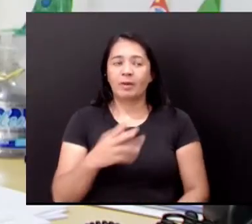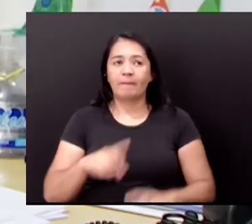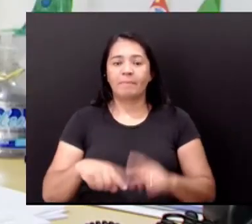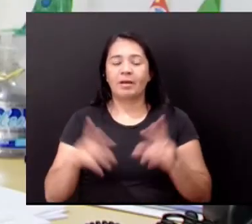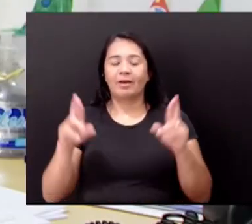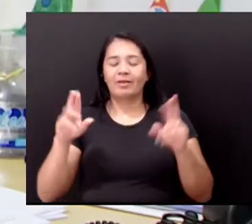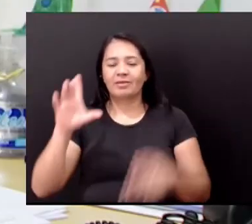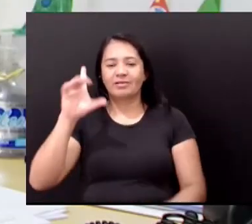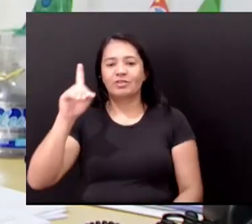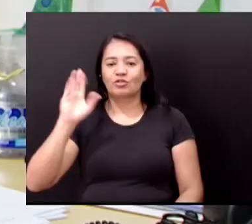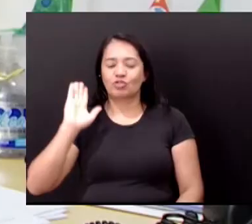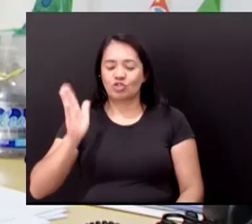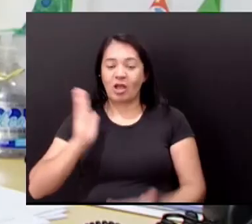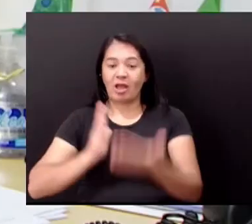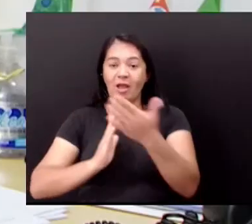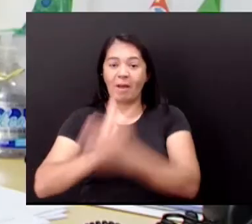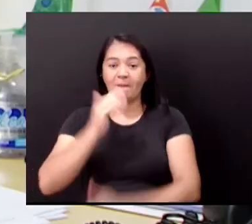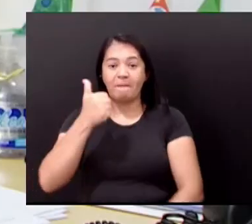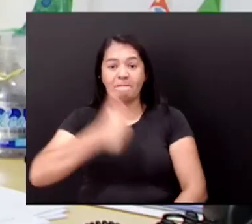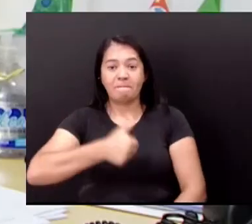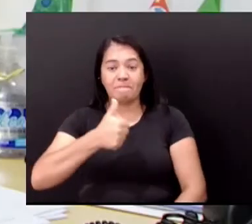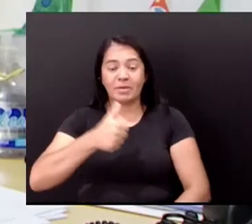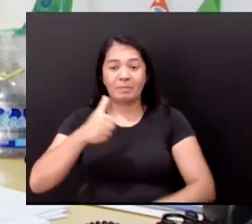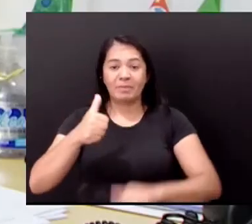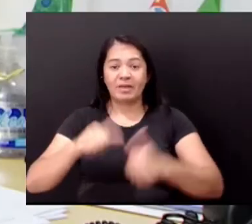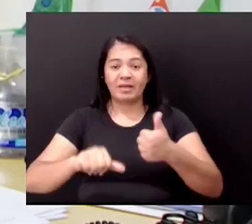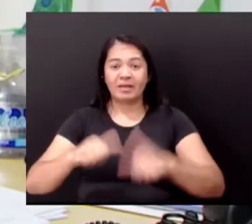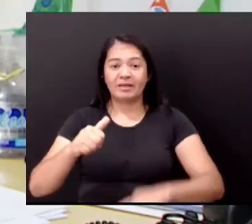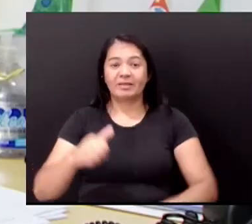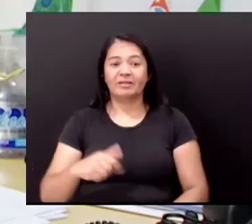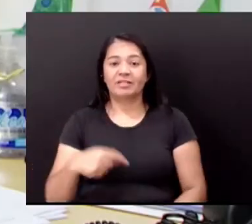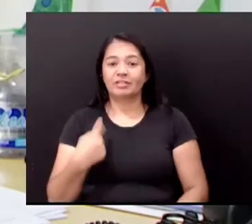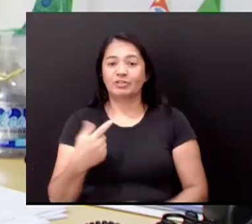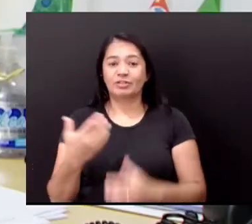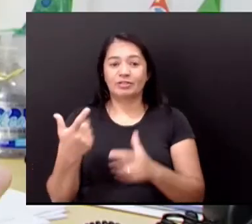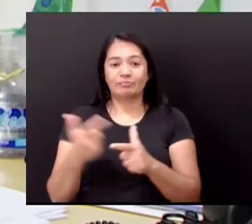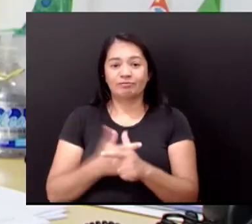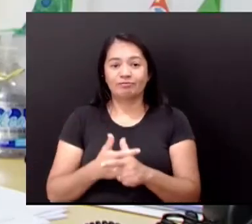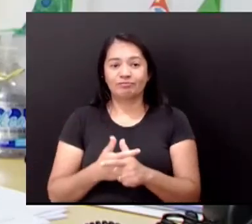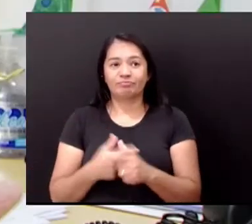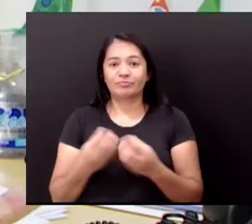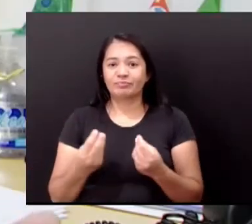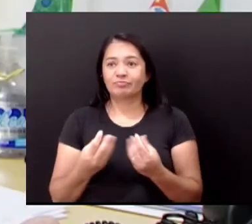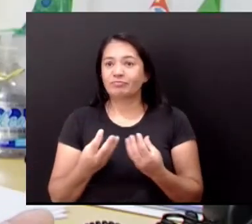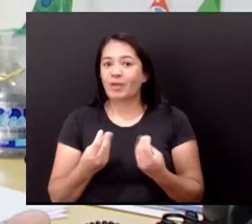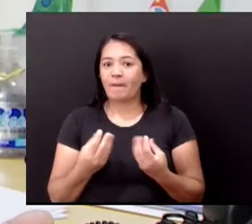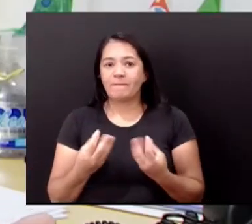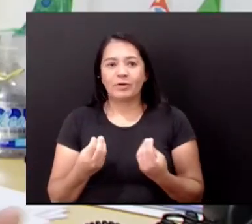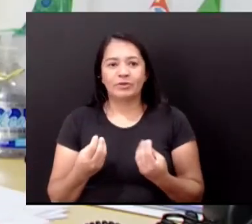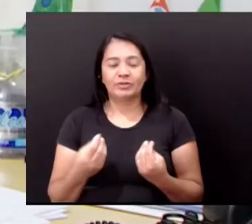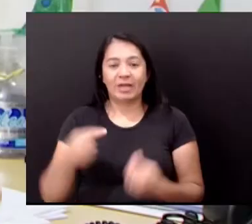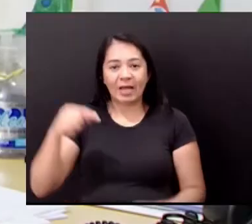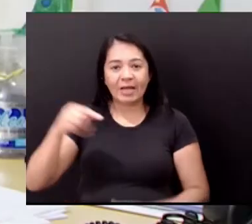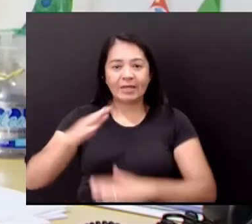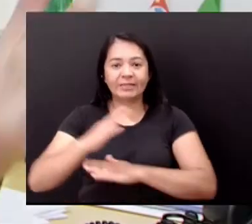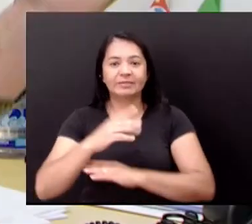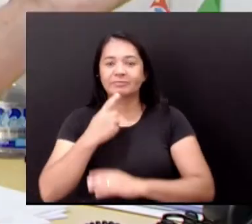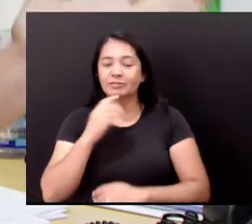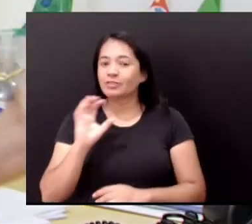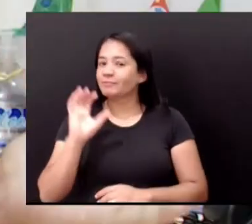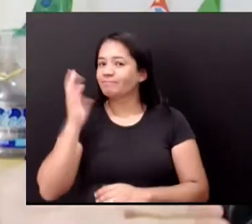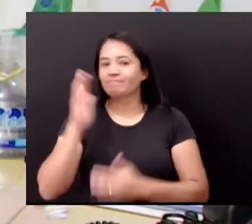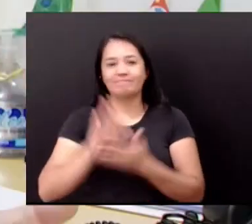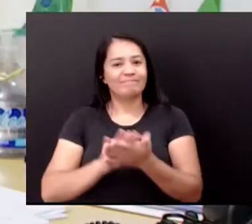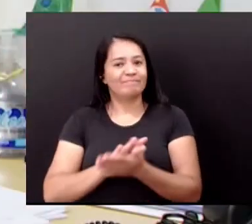primeira análise, já foi aprovada nossas contas, uma coisa que há muito tempo nessa casa não acontecia, porque nós tivemos